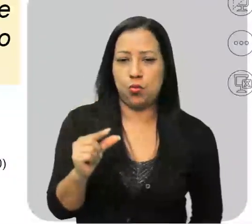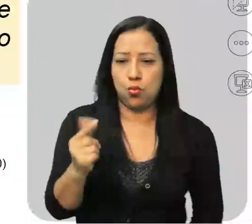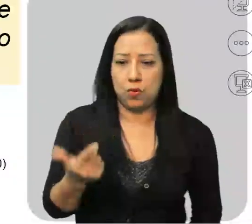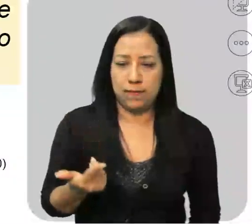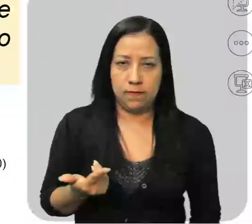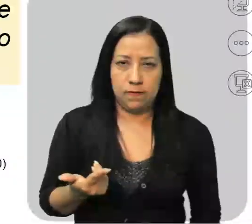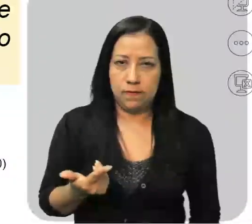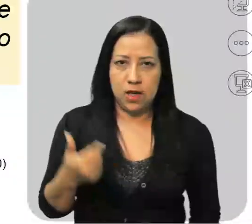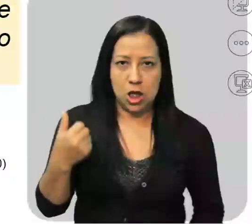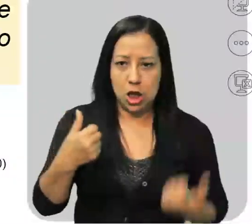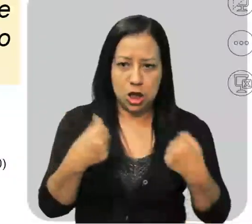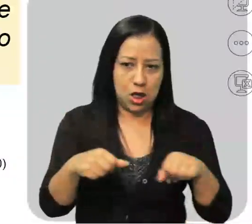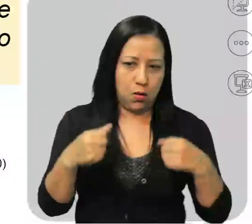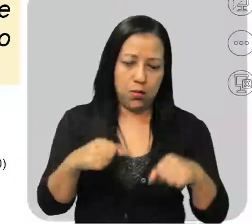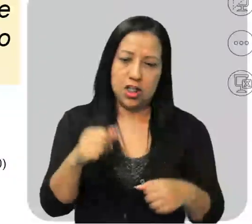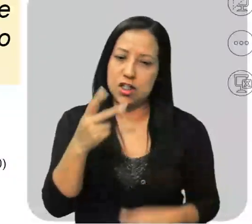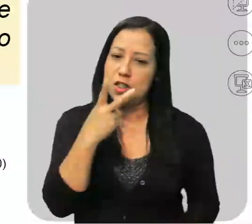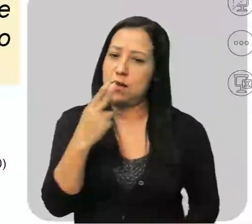de vida,